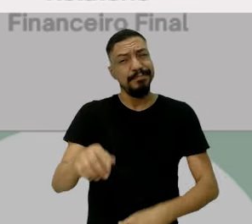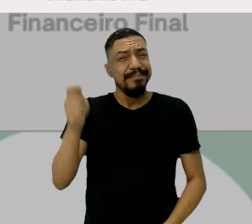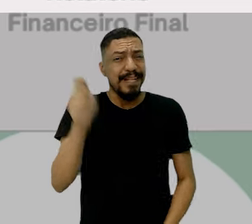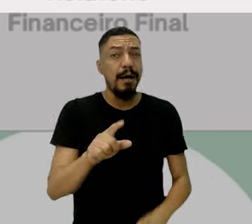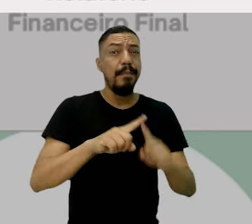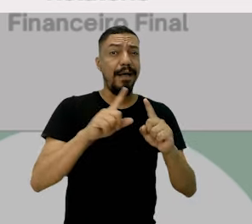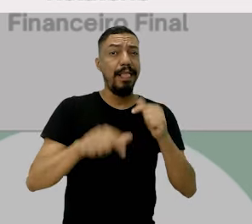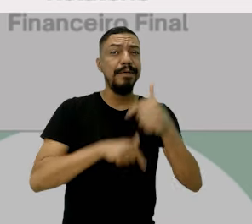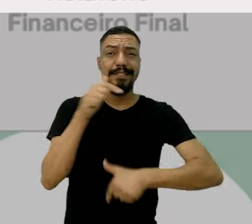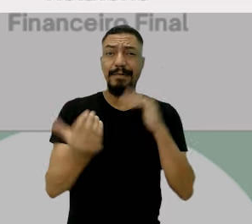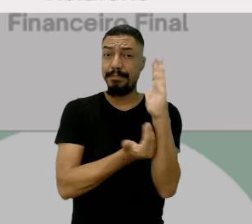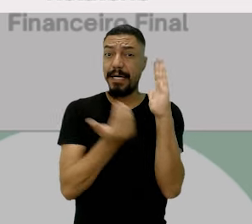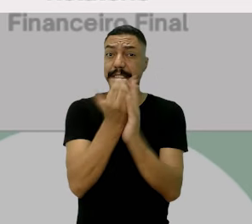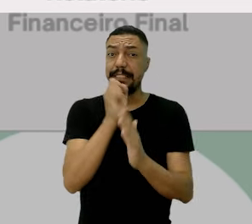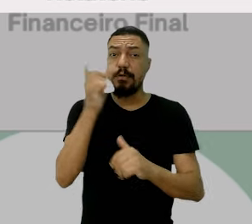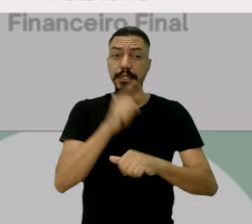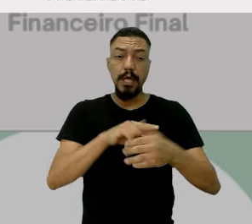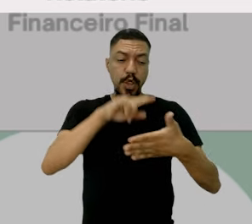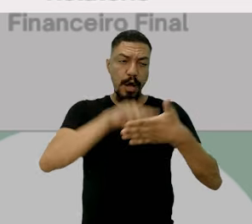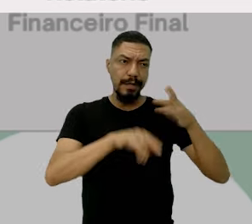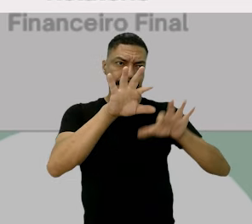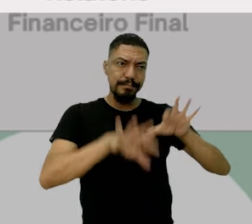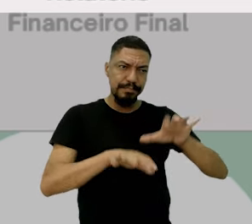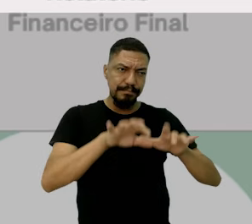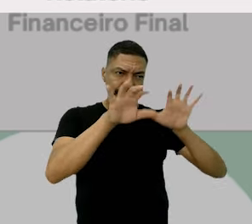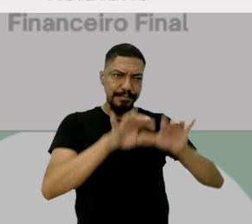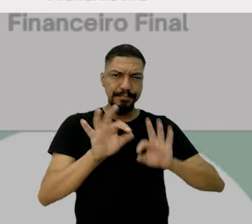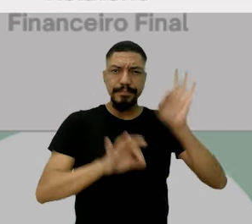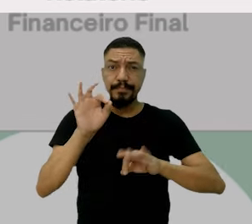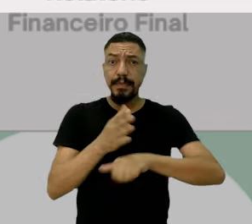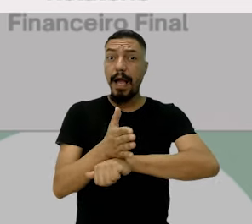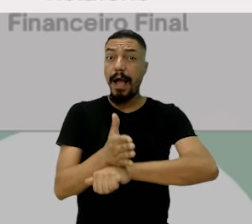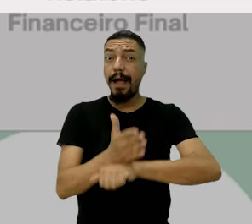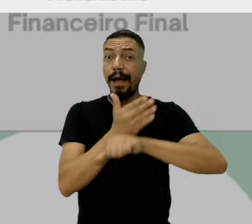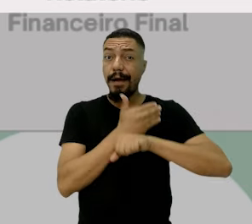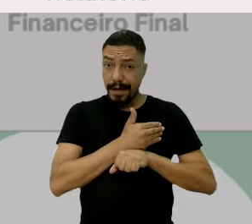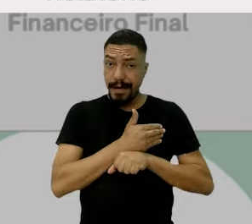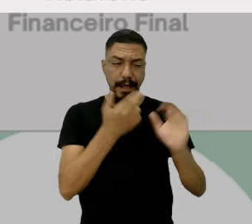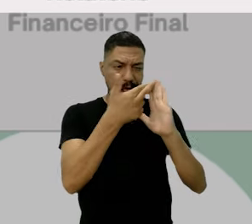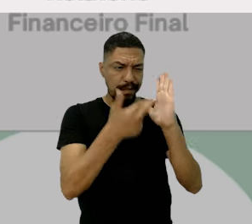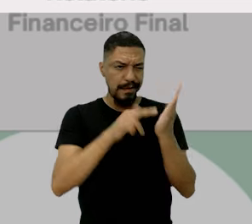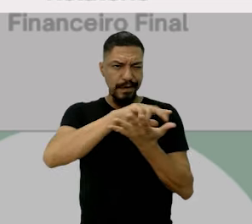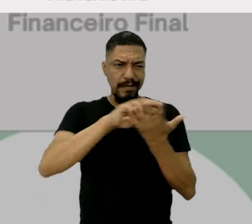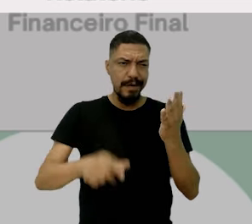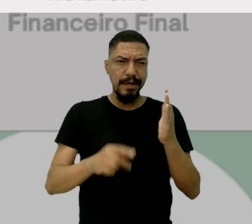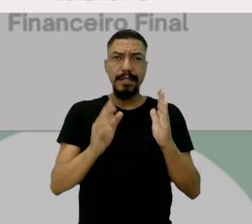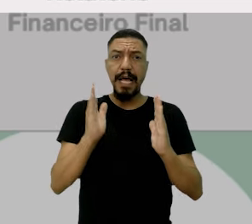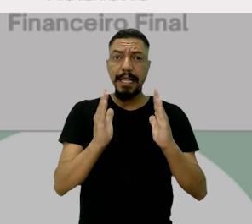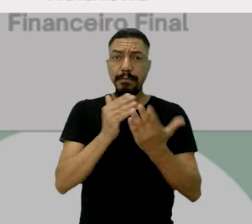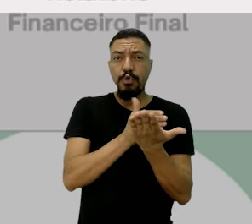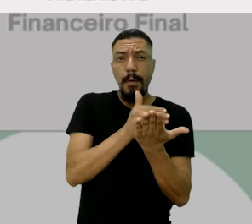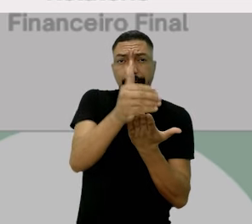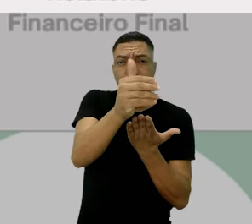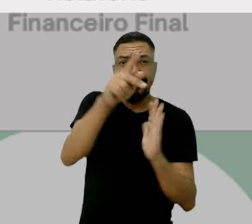trabalho. Então, se vocês já conseguirem ir organizando essa prestação de contas, esses relatórios, na etapa